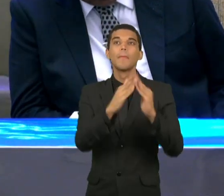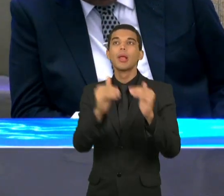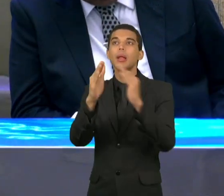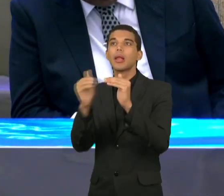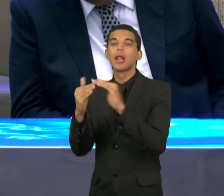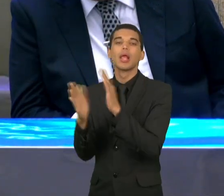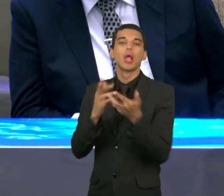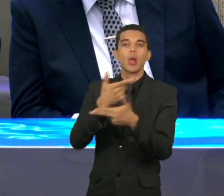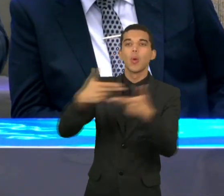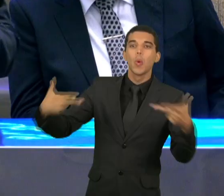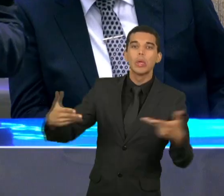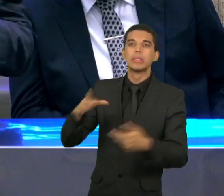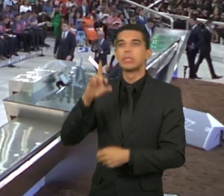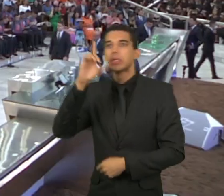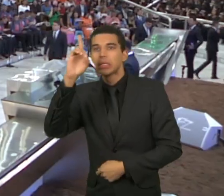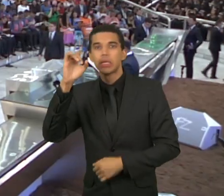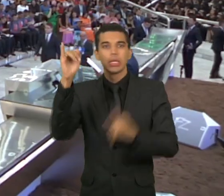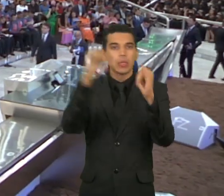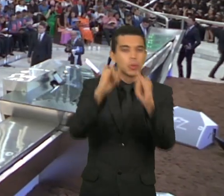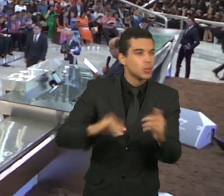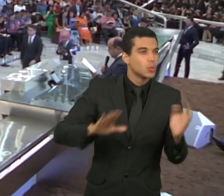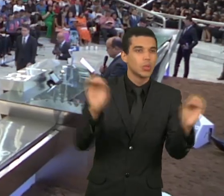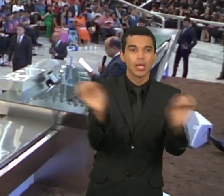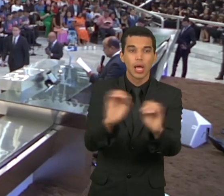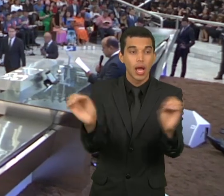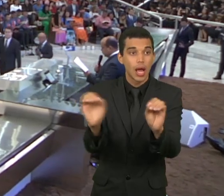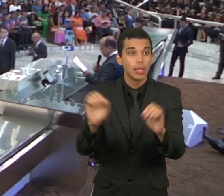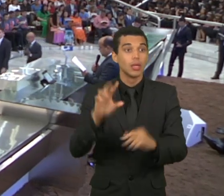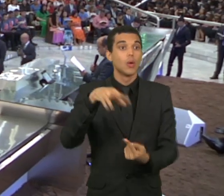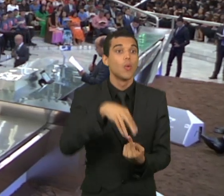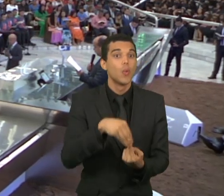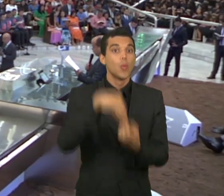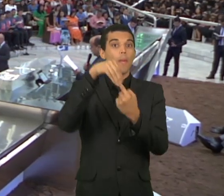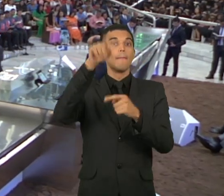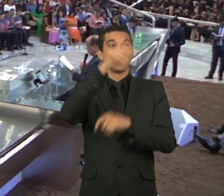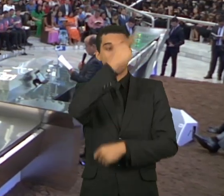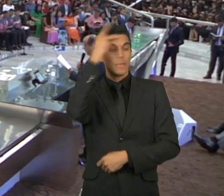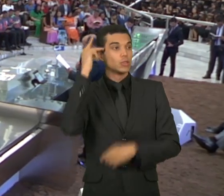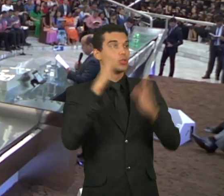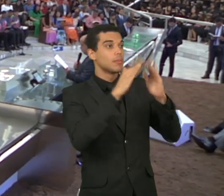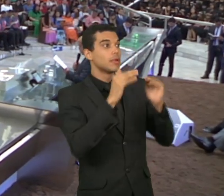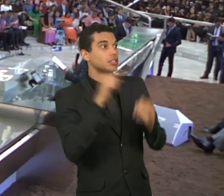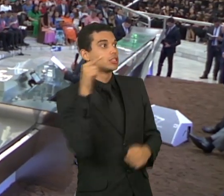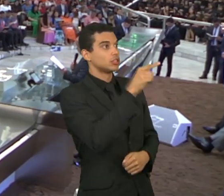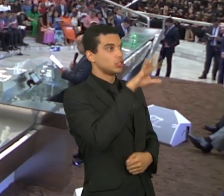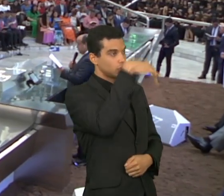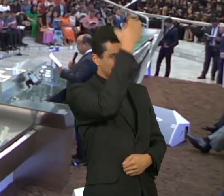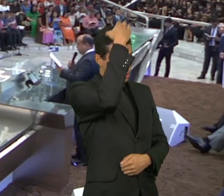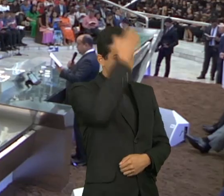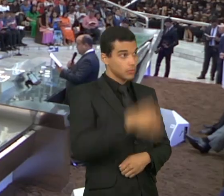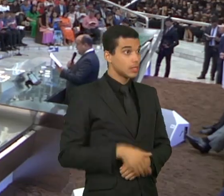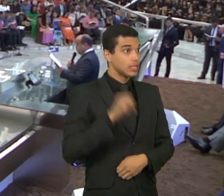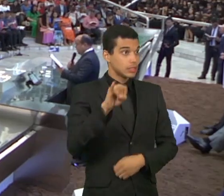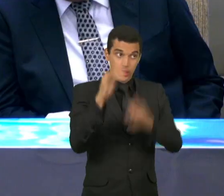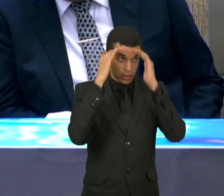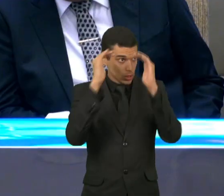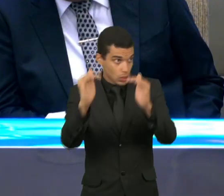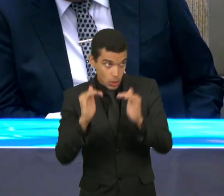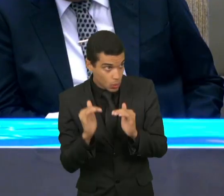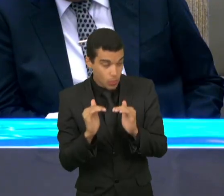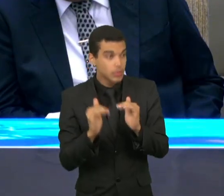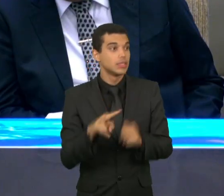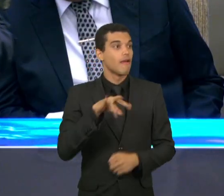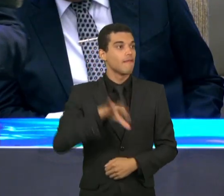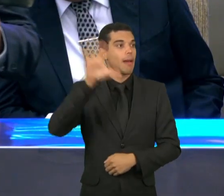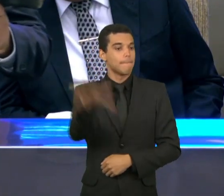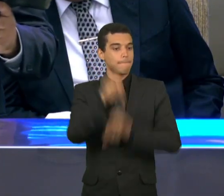ou a qualquer homem, não a ti, o rei, seja lançado na cova dos leões. Agora, pois, ó